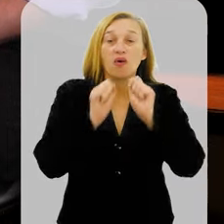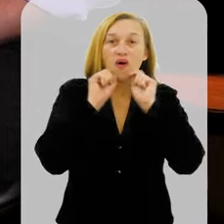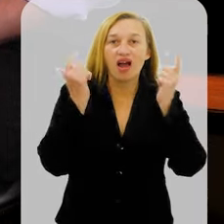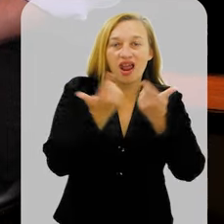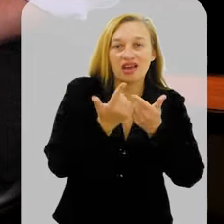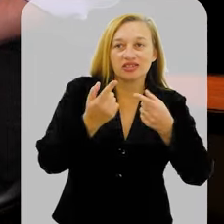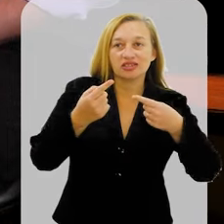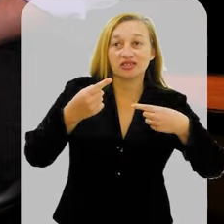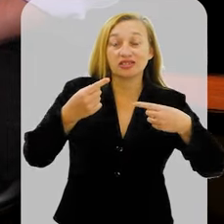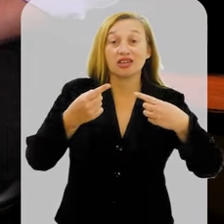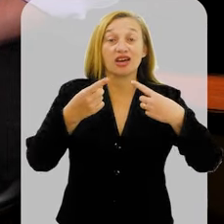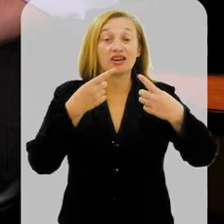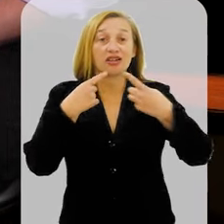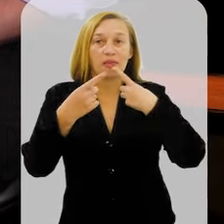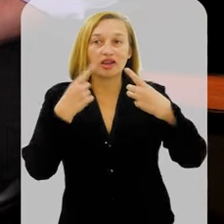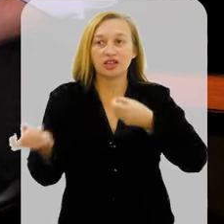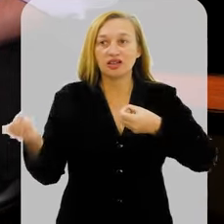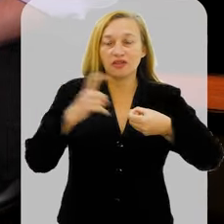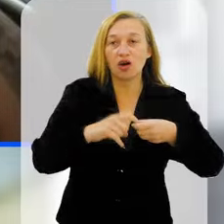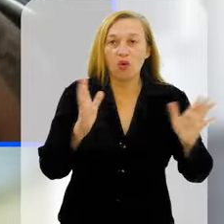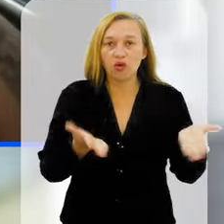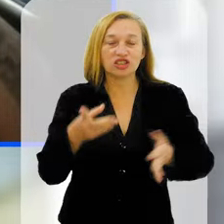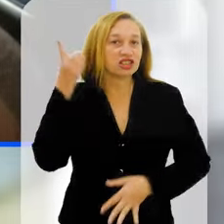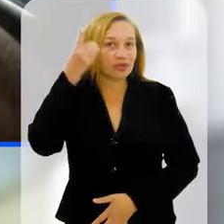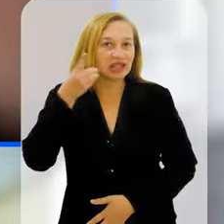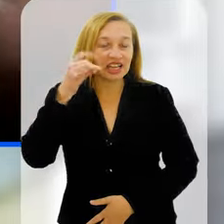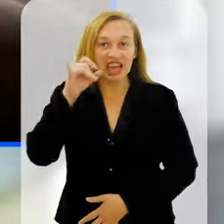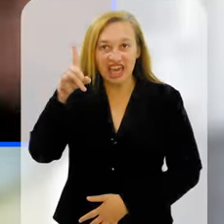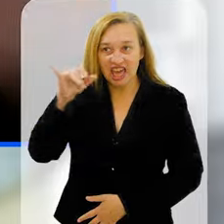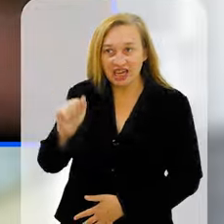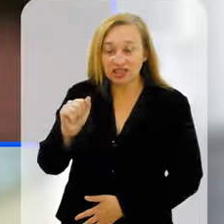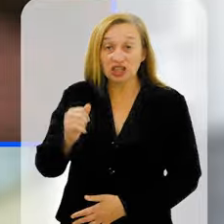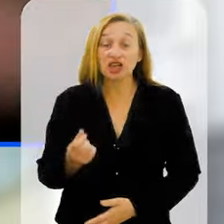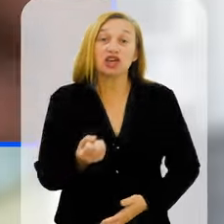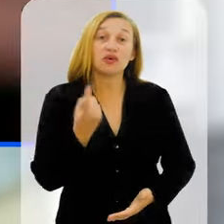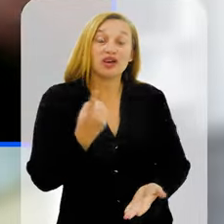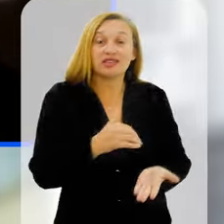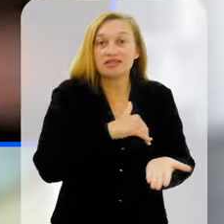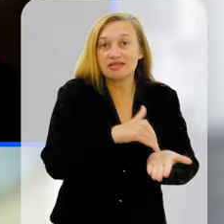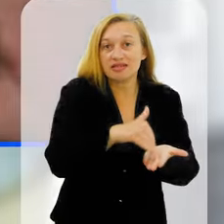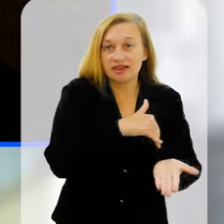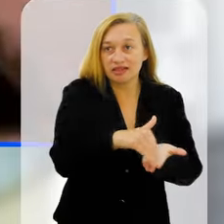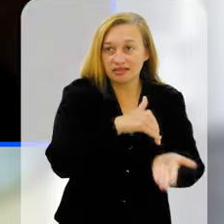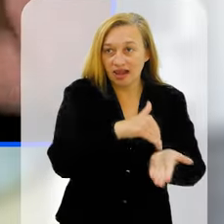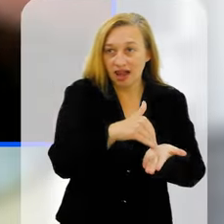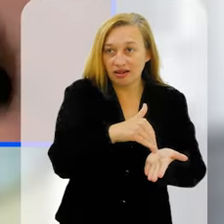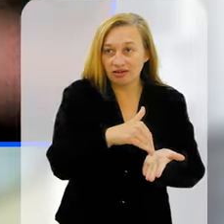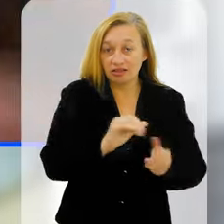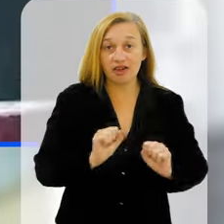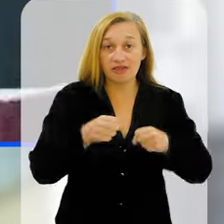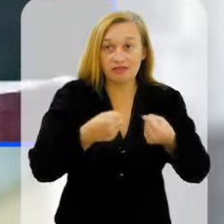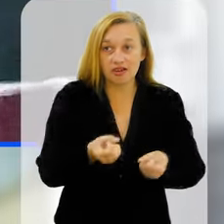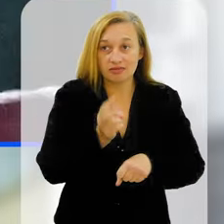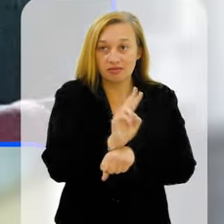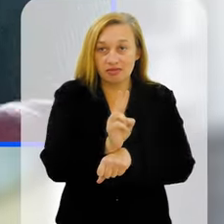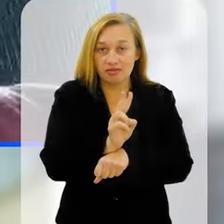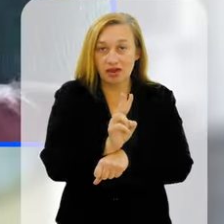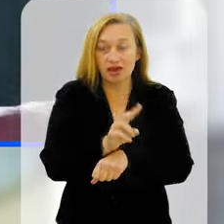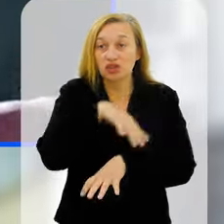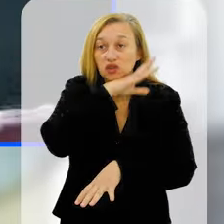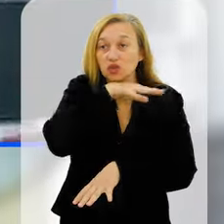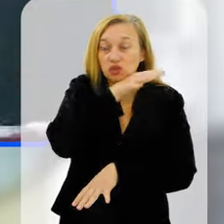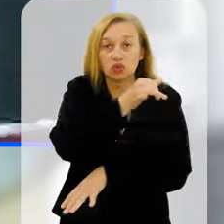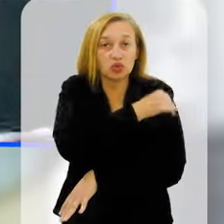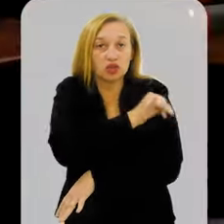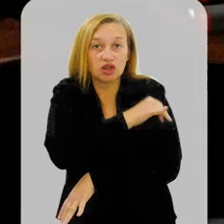O Alerj Debate está de volta. Hoje recebemos a deputada Índia Armelau e o ex-secretário de Proteção e Defesa dos Animais do Rio, Vinícius